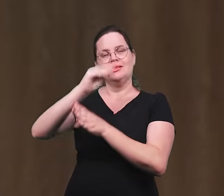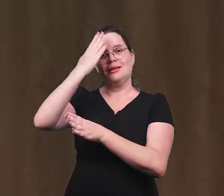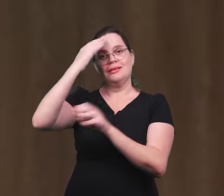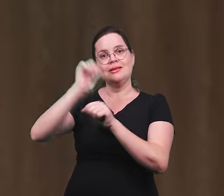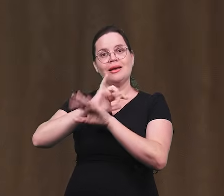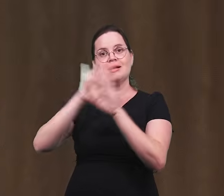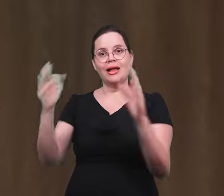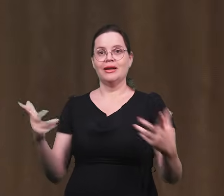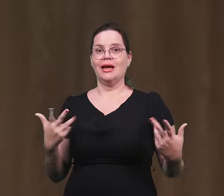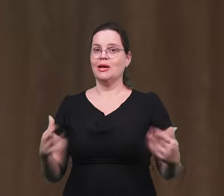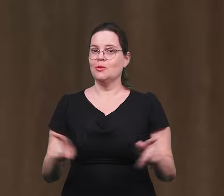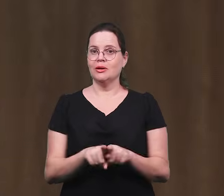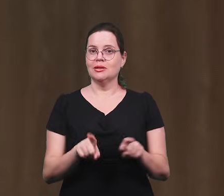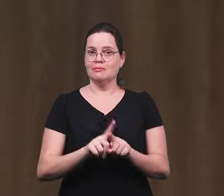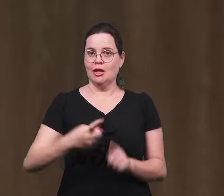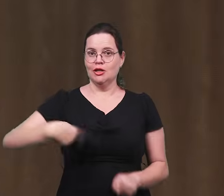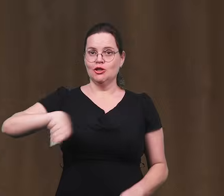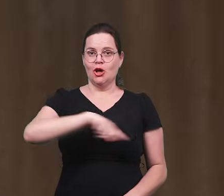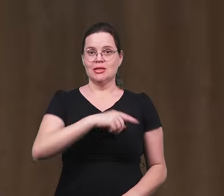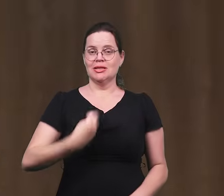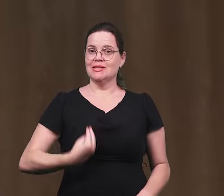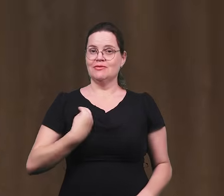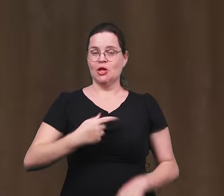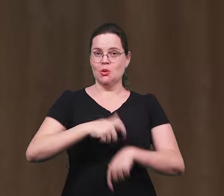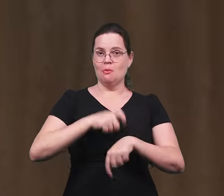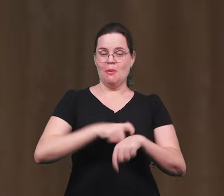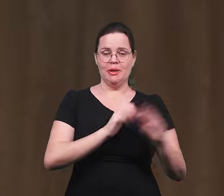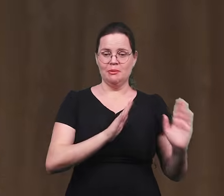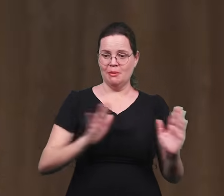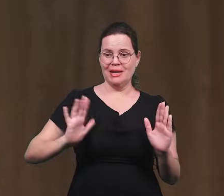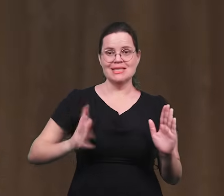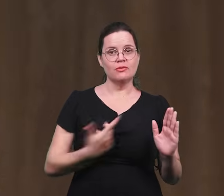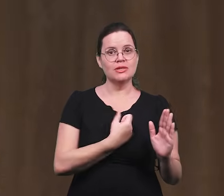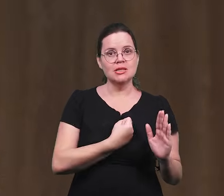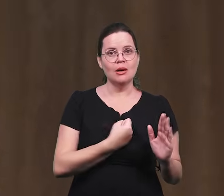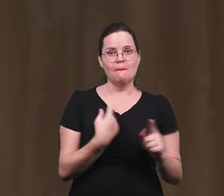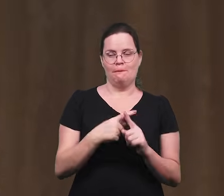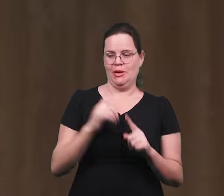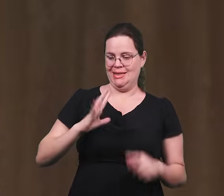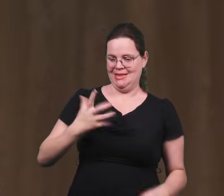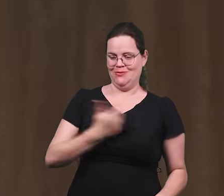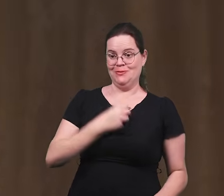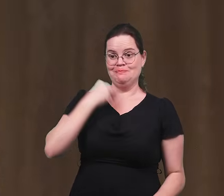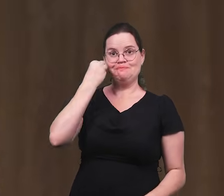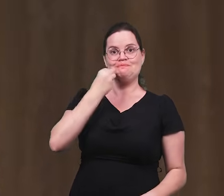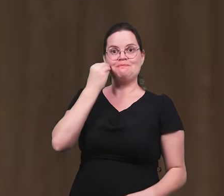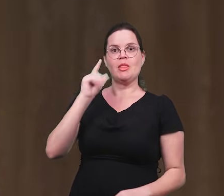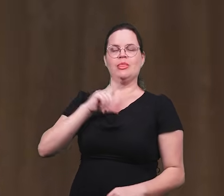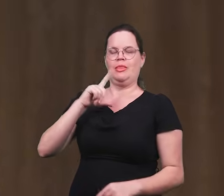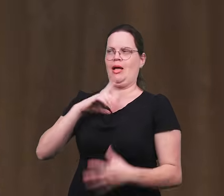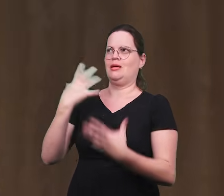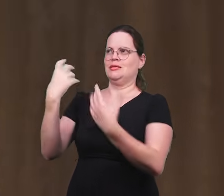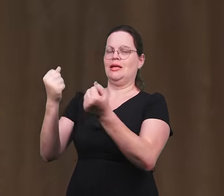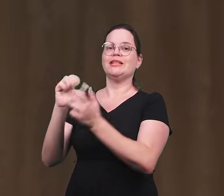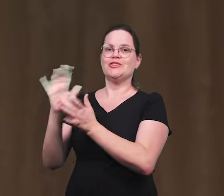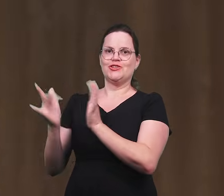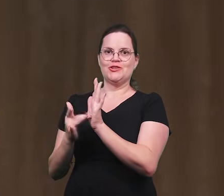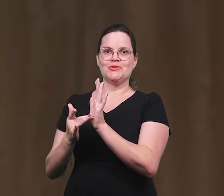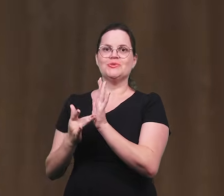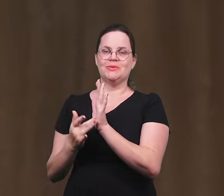encontram a Jesus. Nós percebemos que alguns, quando vivem uma experiência de salvação com